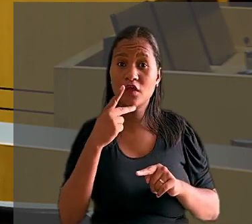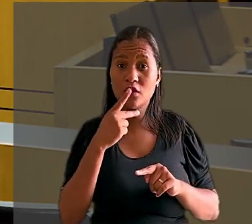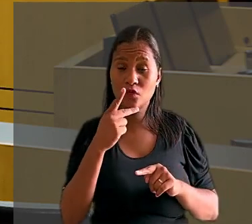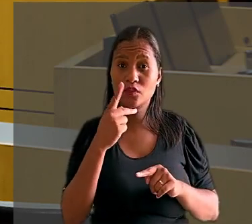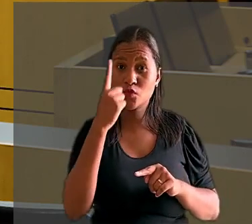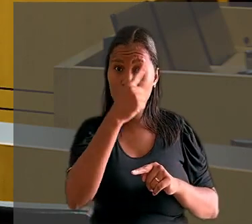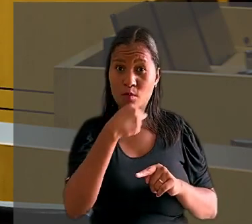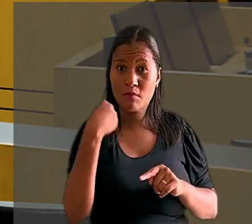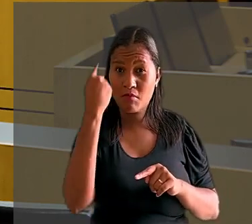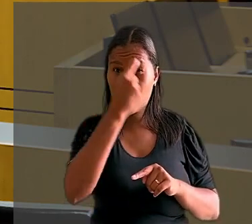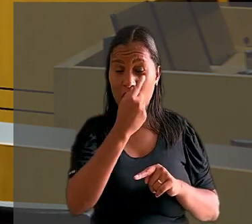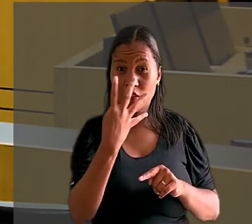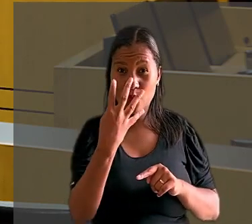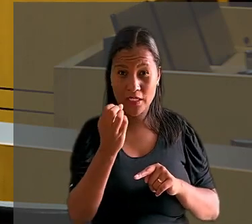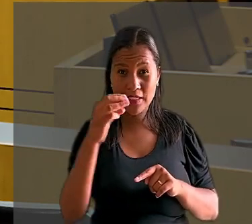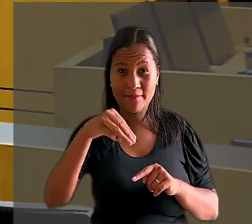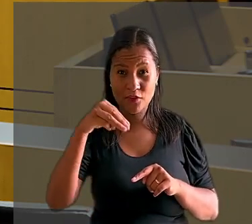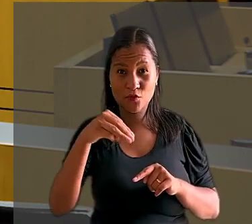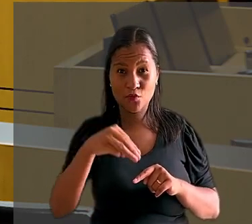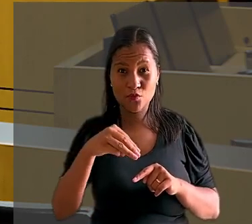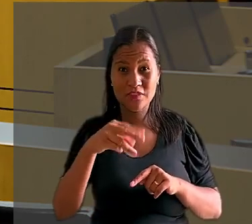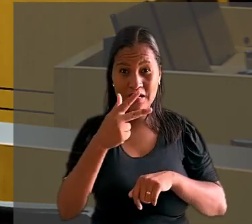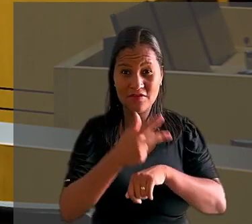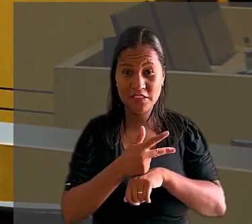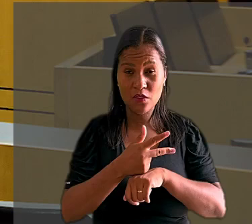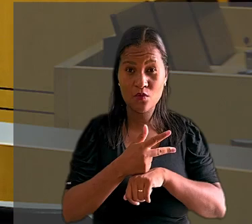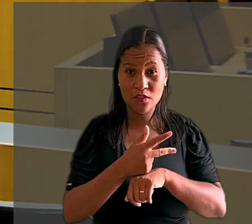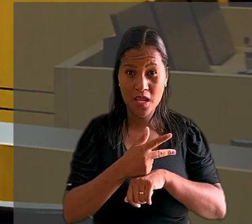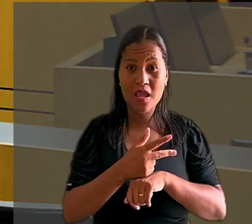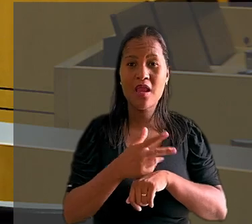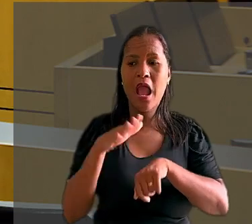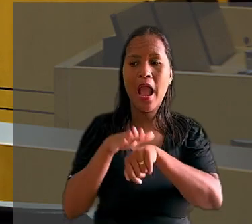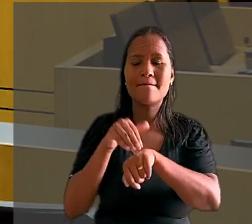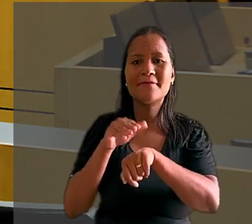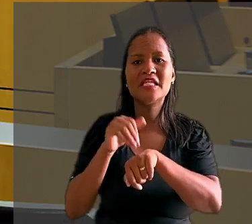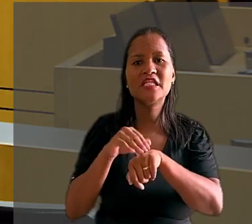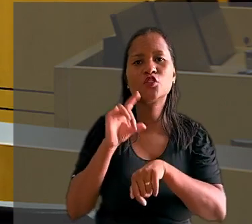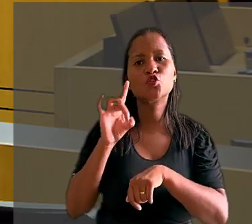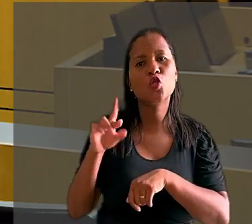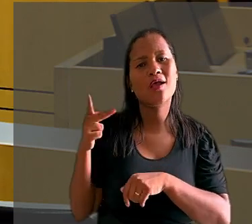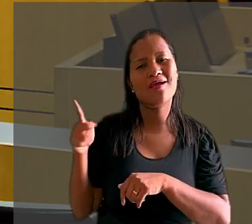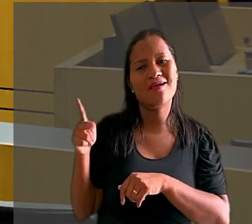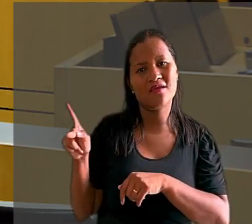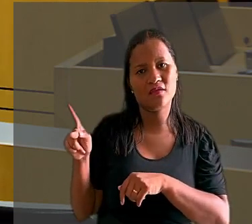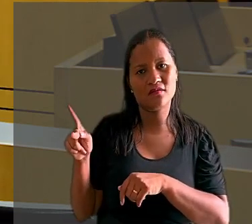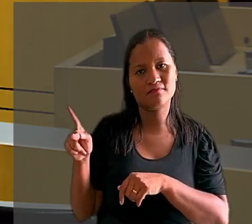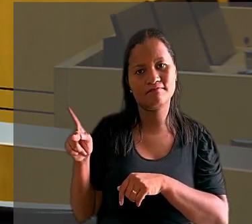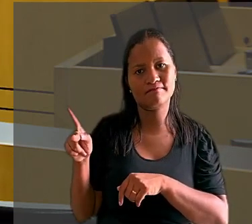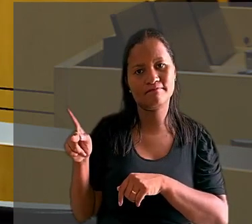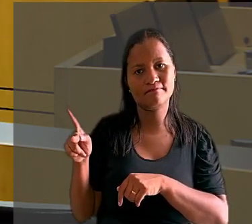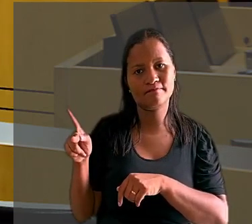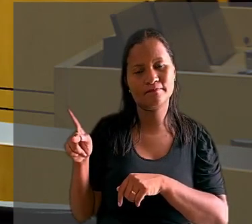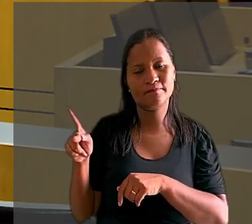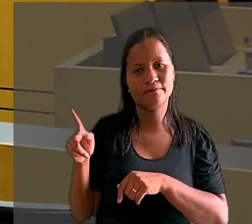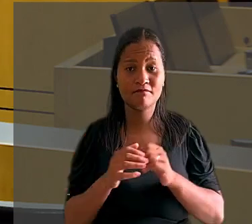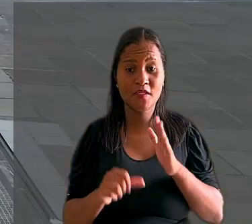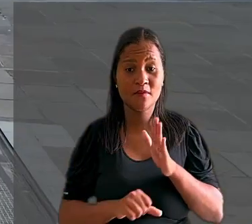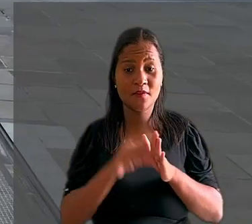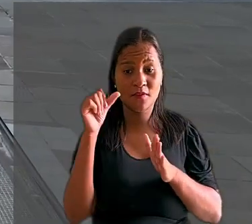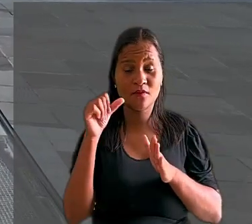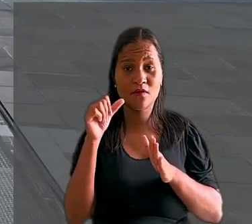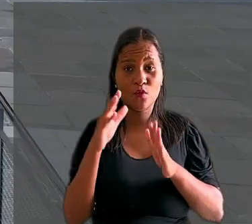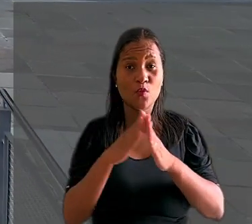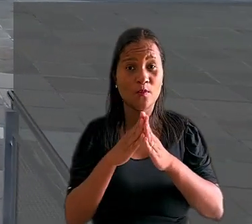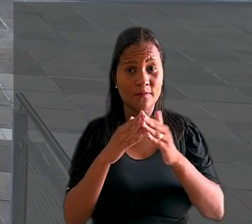de gravação, o apelido era direcionado apenas a ele. Em primeiro grau, o pedido de reparação foi negado.